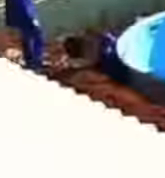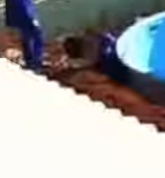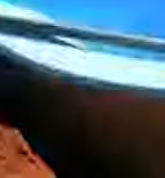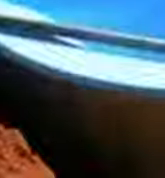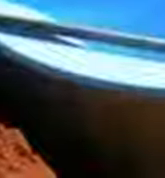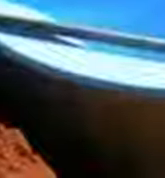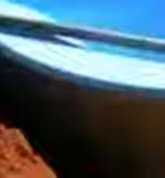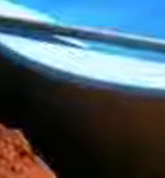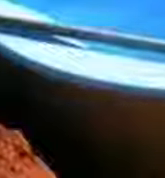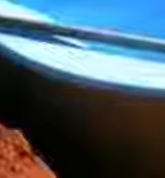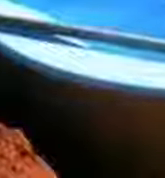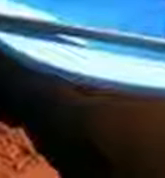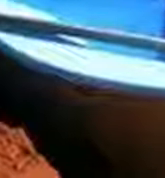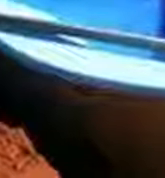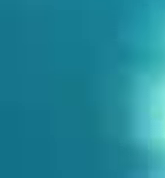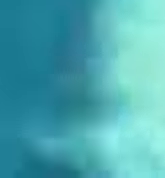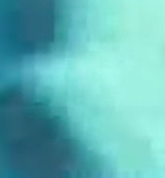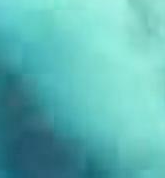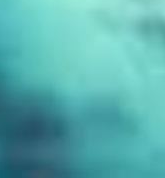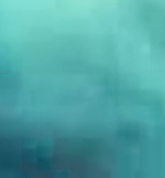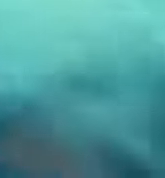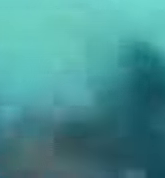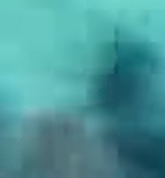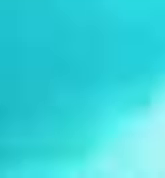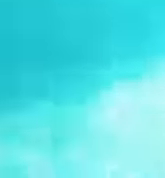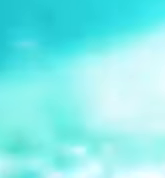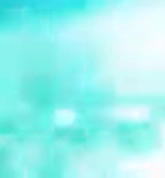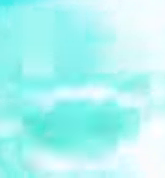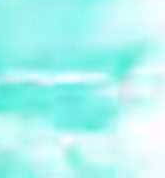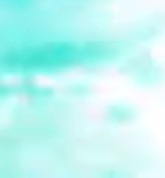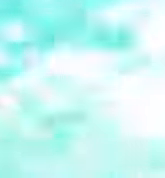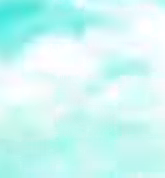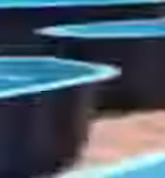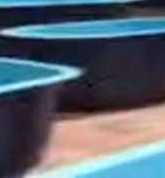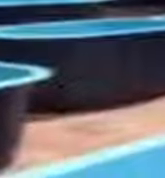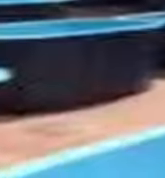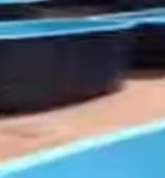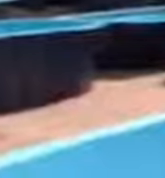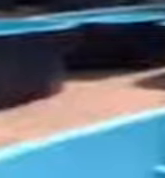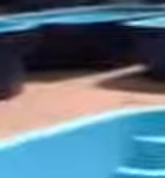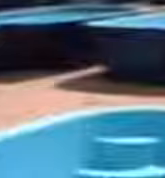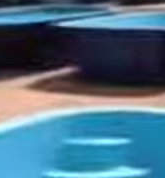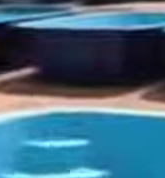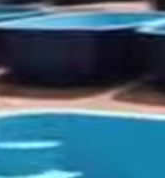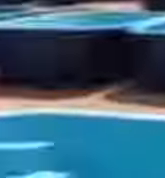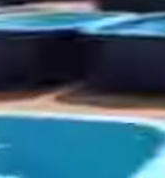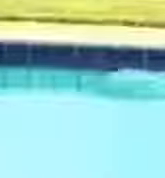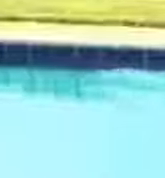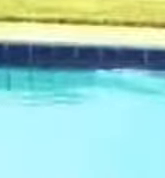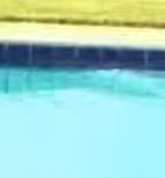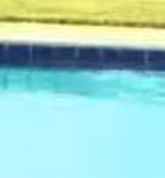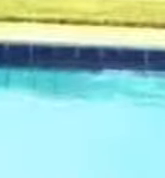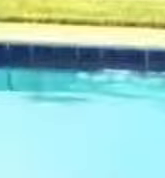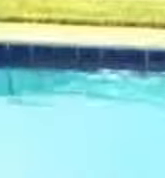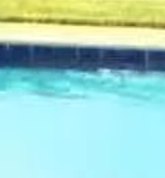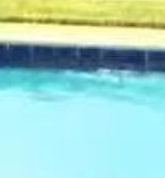realizar manutenção da sua piscina? Então venha conhecer a Goiana Piscinas. Com